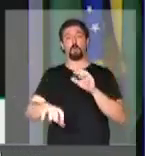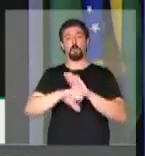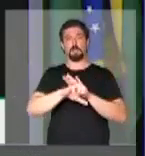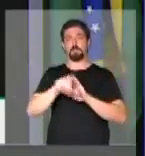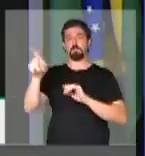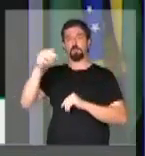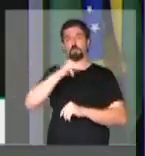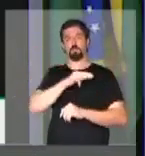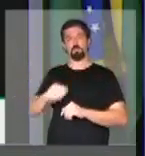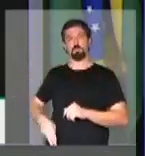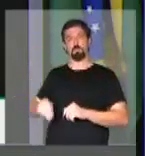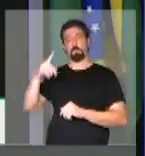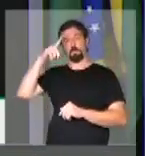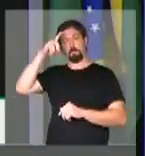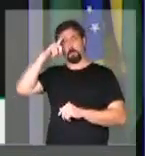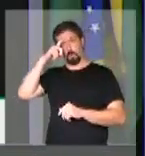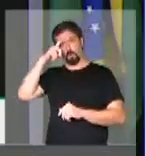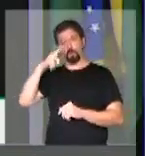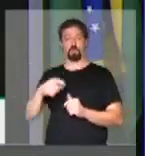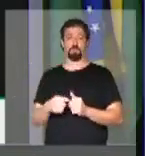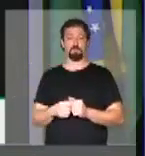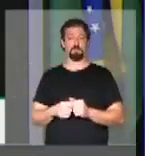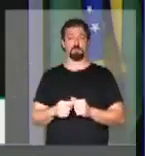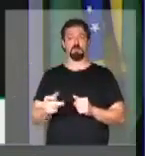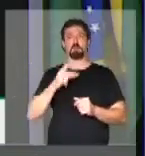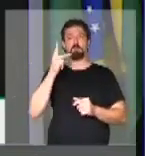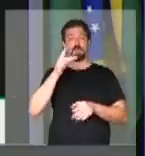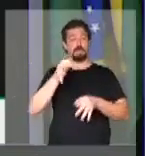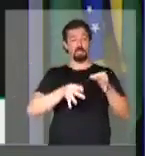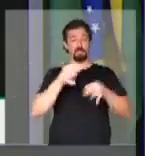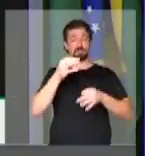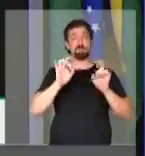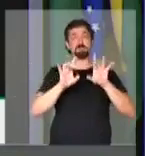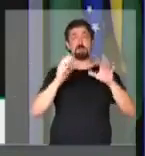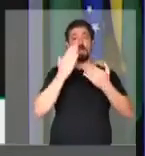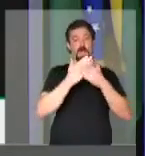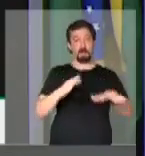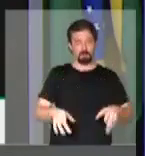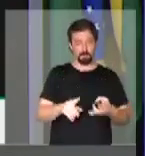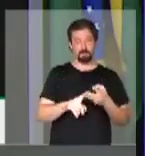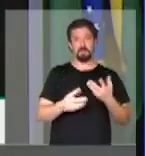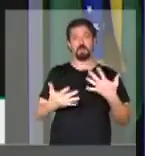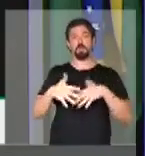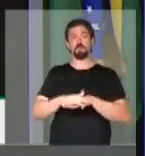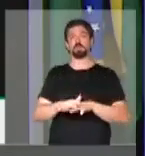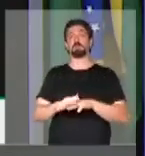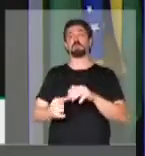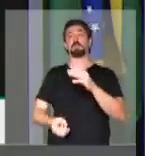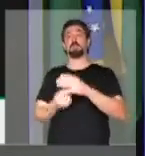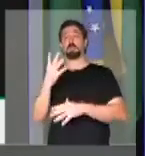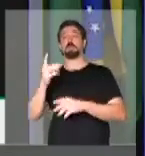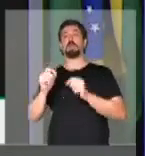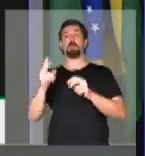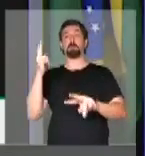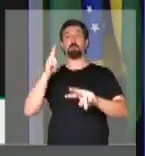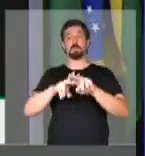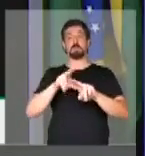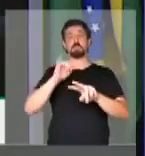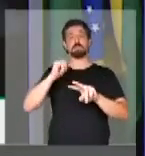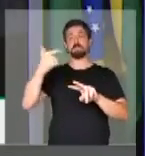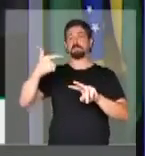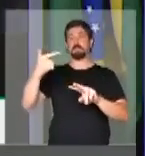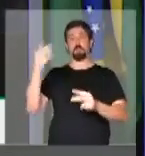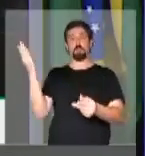apresentado pelo ministro Moro, votar a PEC que acaba com o foro privilegiado, aprovar a inclusão da Constituição da possibilidade de prisão